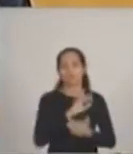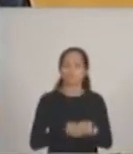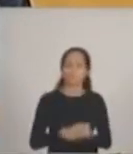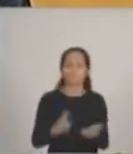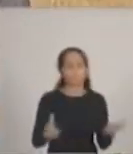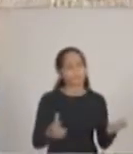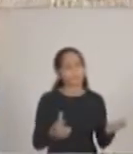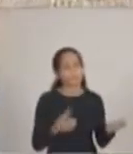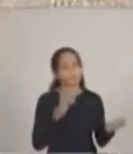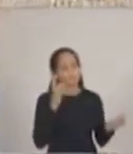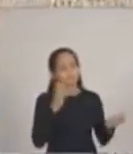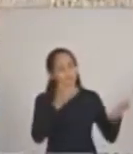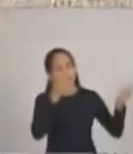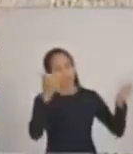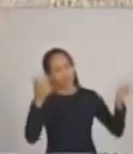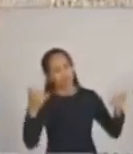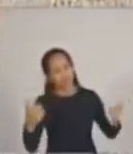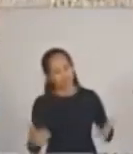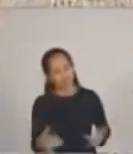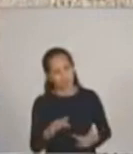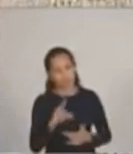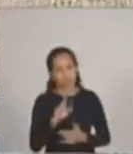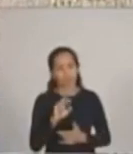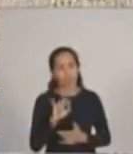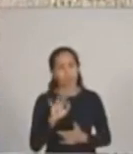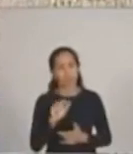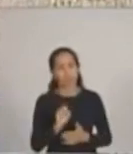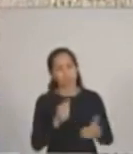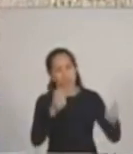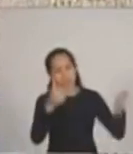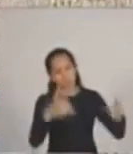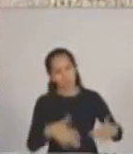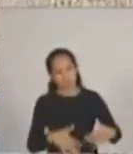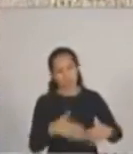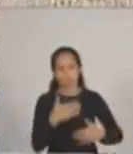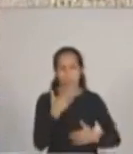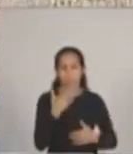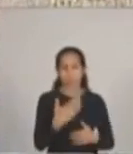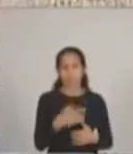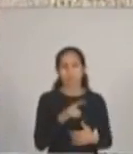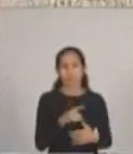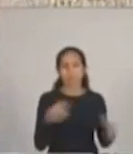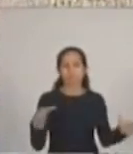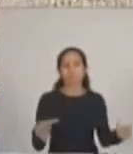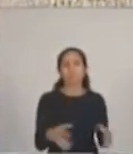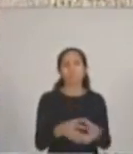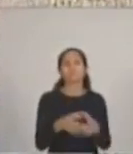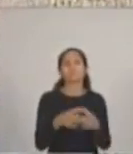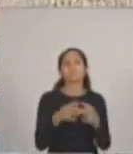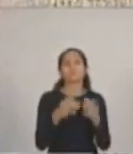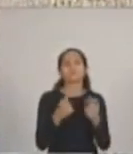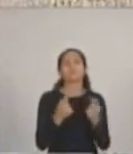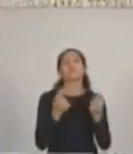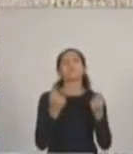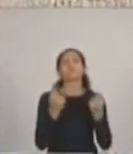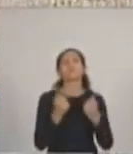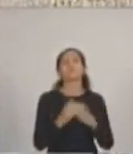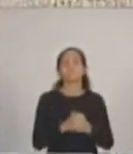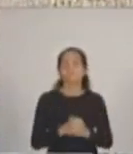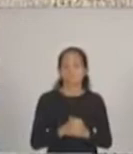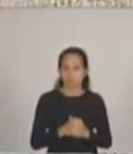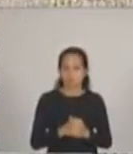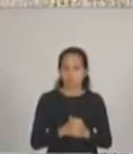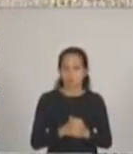ficou bem sucinto, eu gostaria de sugerir, pelo parecer da Comissão de Finanças, a preferência